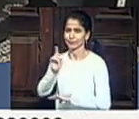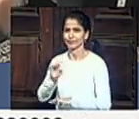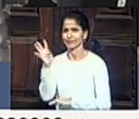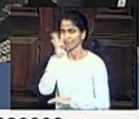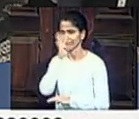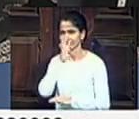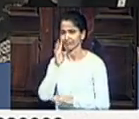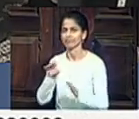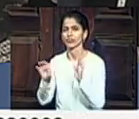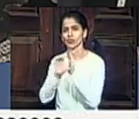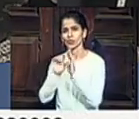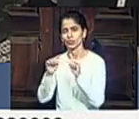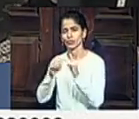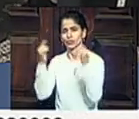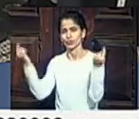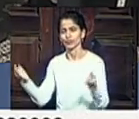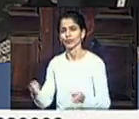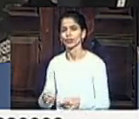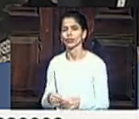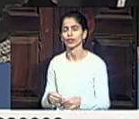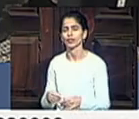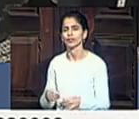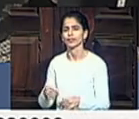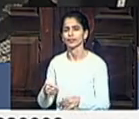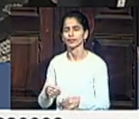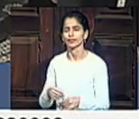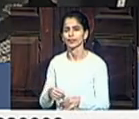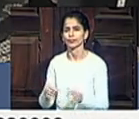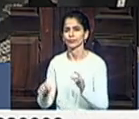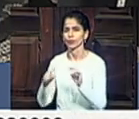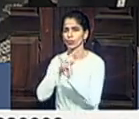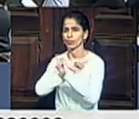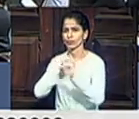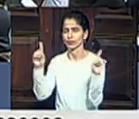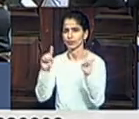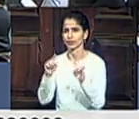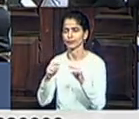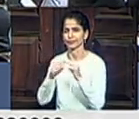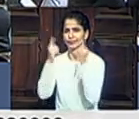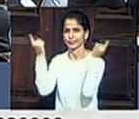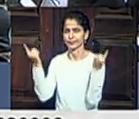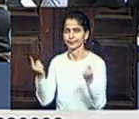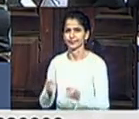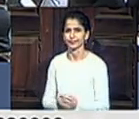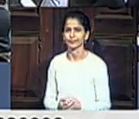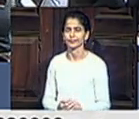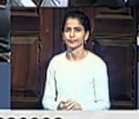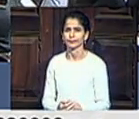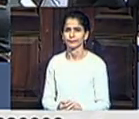por ser inconstitucional, o voto no mérito é contrário. Voto divergente, presidente.